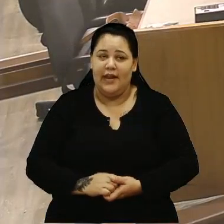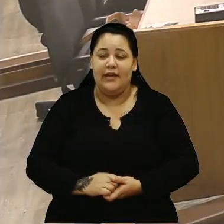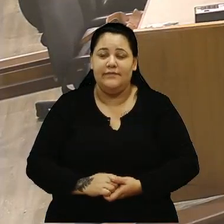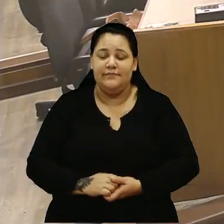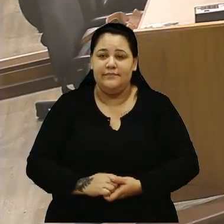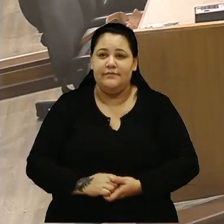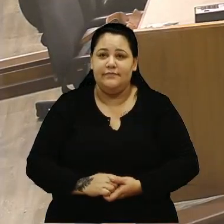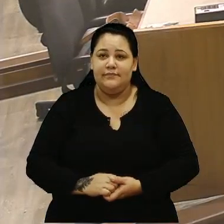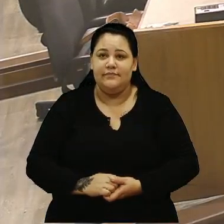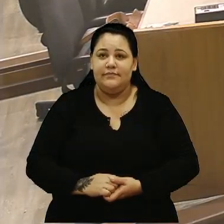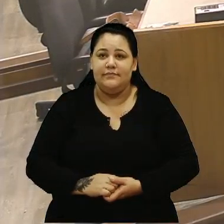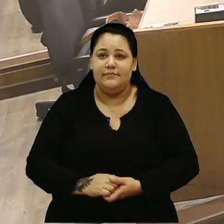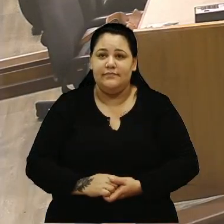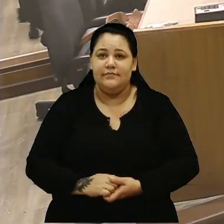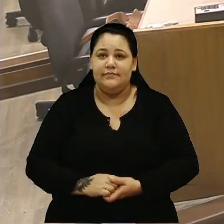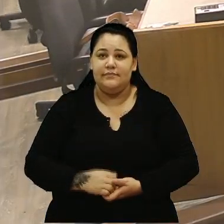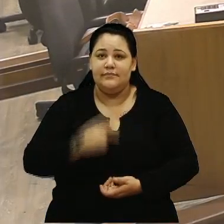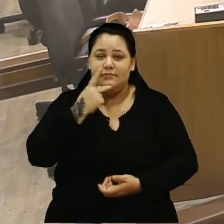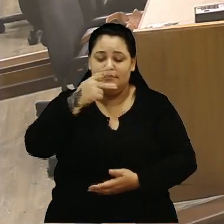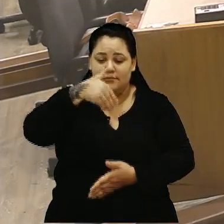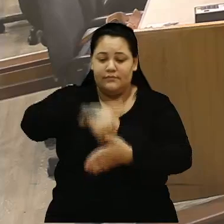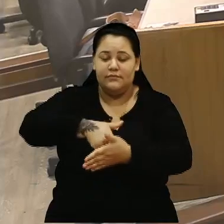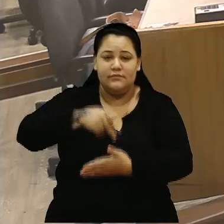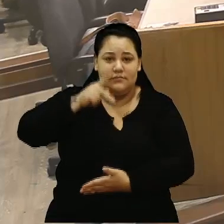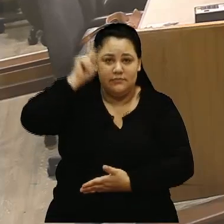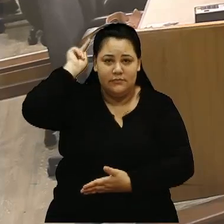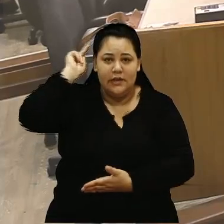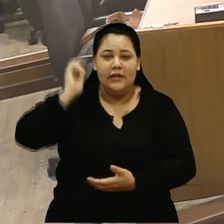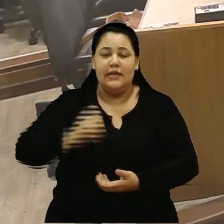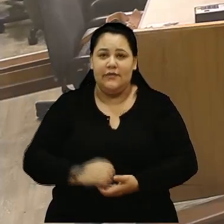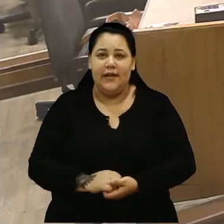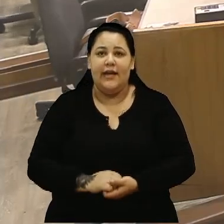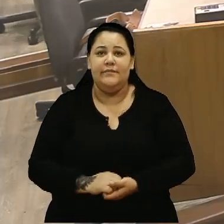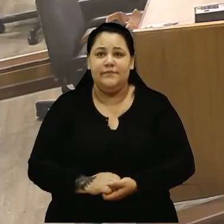Para declarar voto, o vereador Iago Morandi.